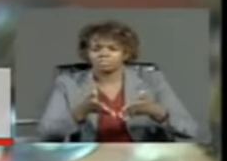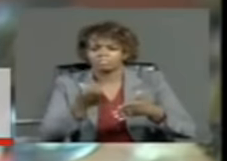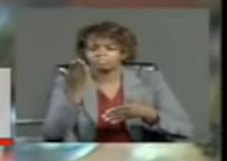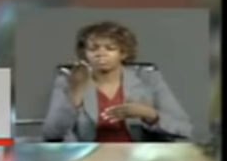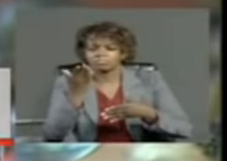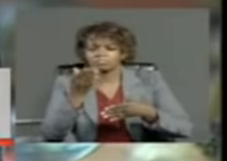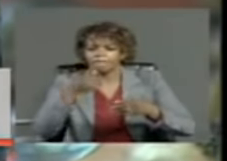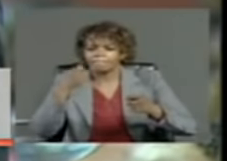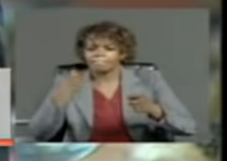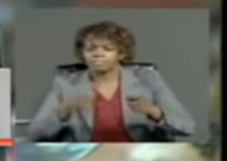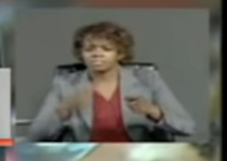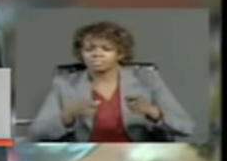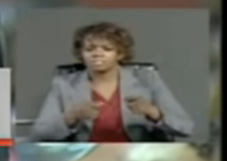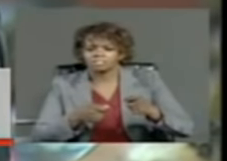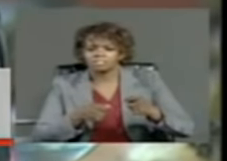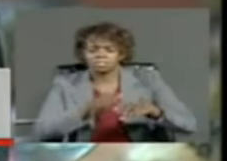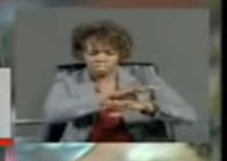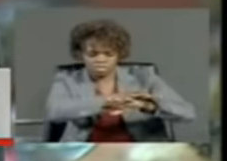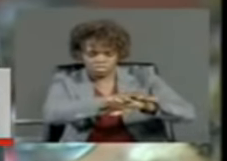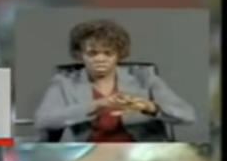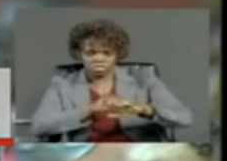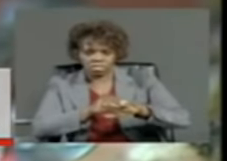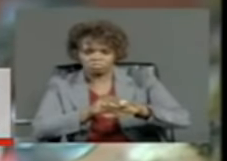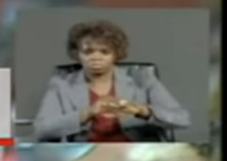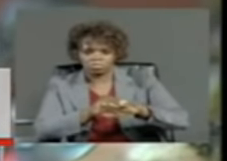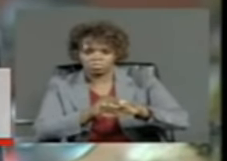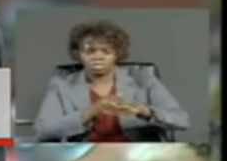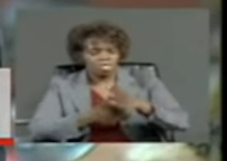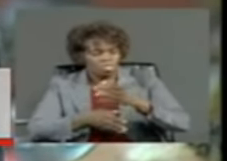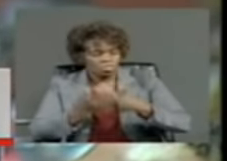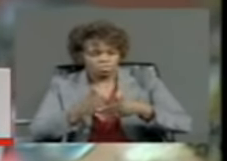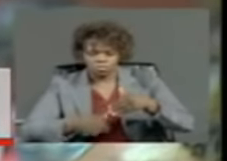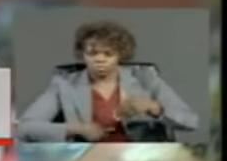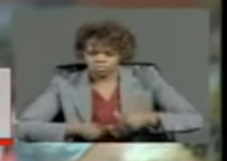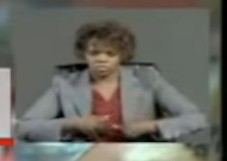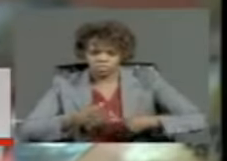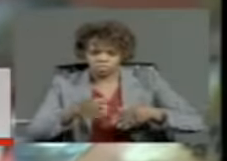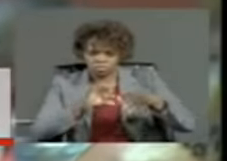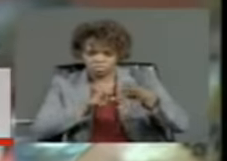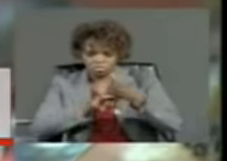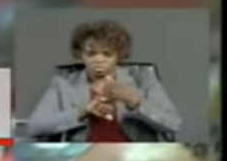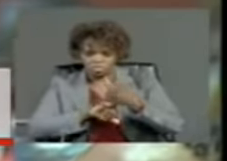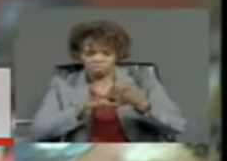conhecer não só como ativista, mas conhecer todo esse mosaico que tem